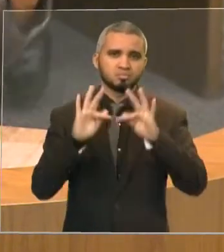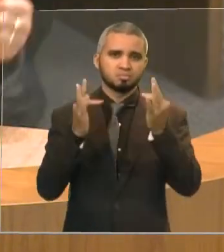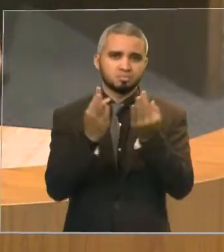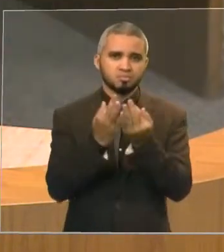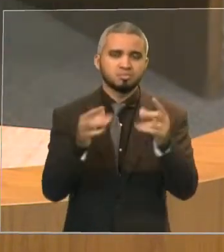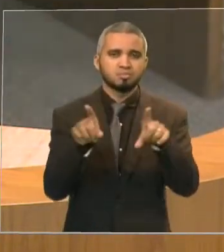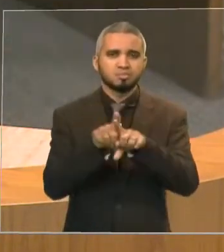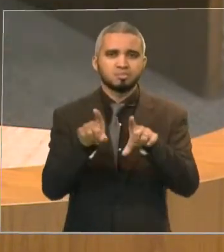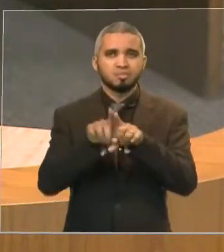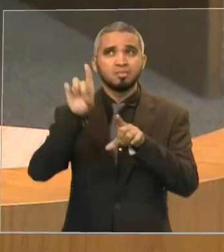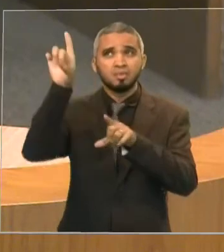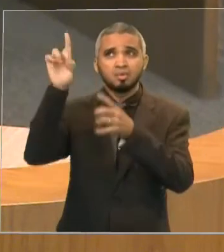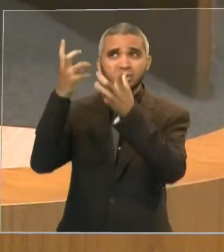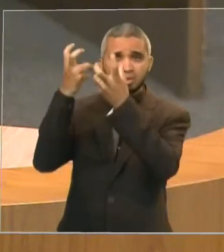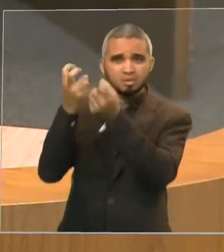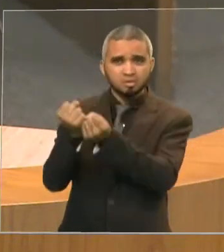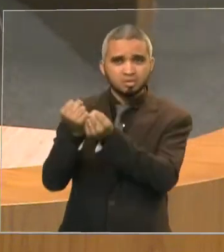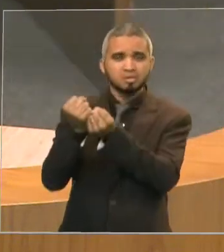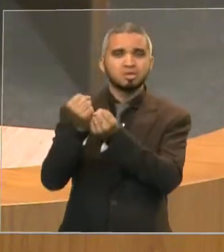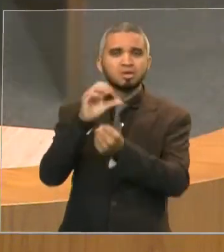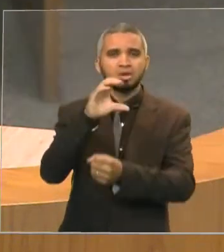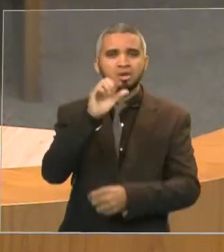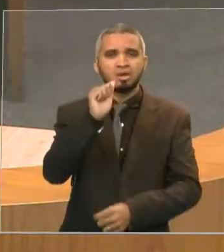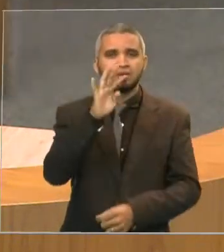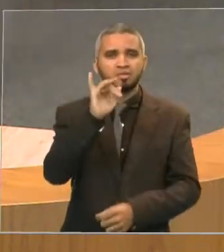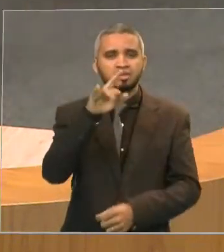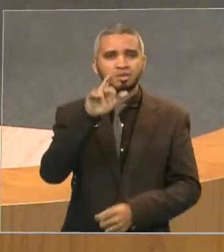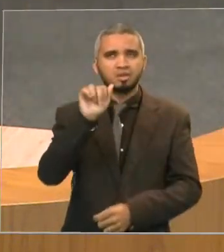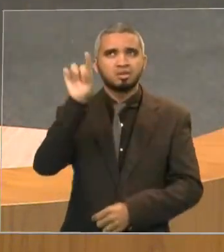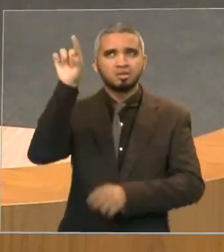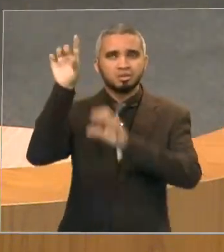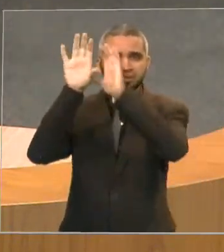Cafeteira de braços abertos lá no céu. Obrigada, senhor presidente.